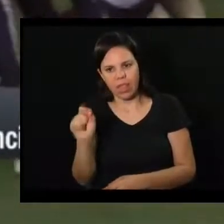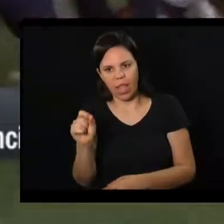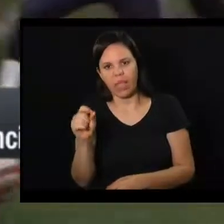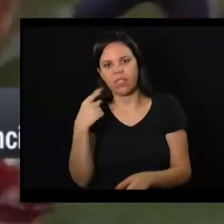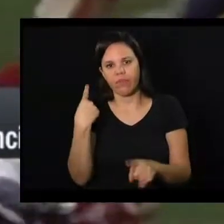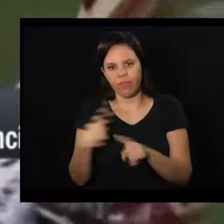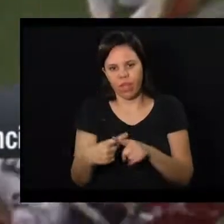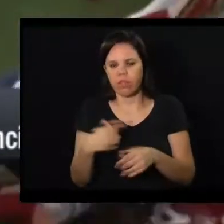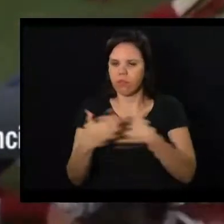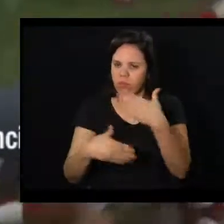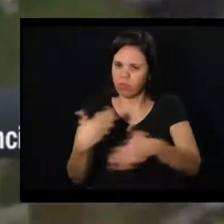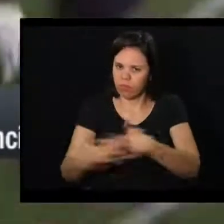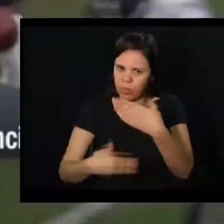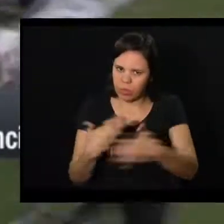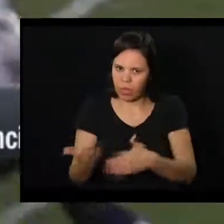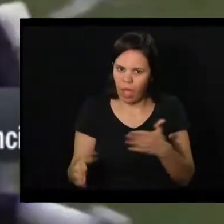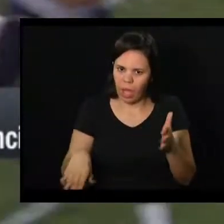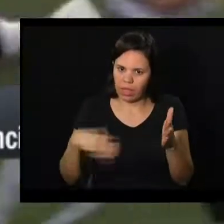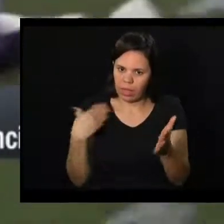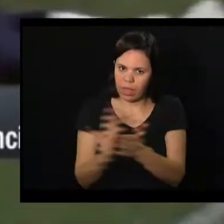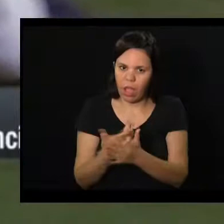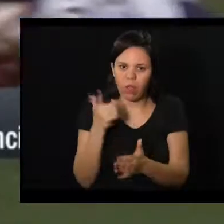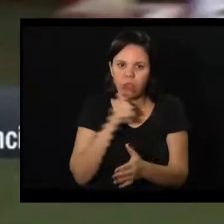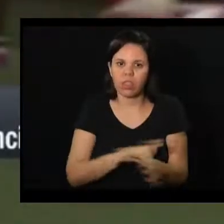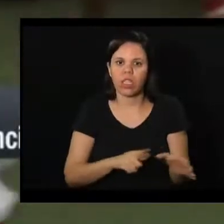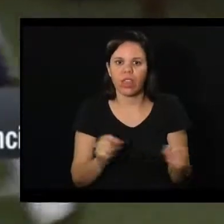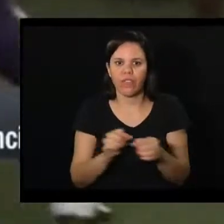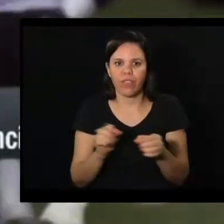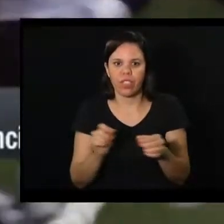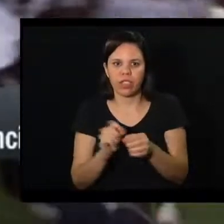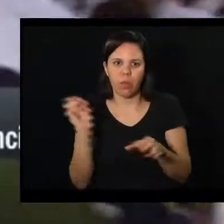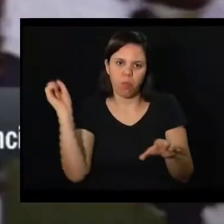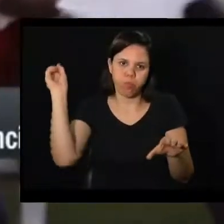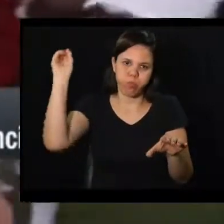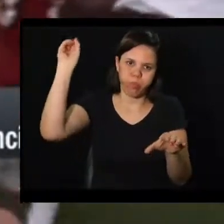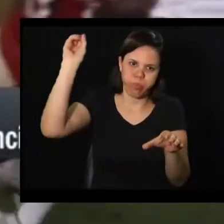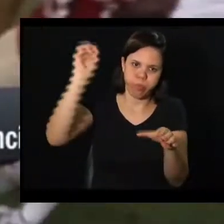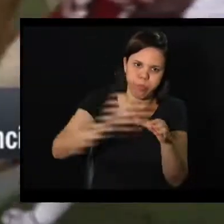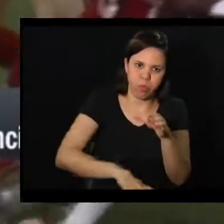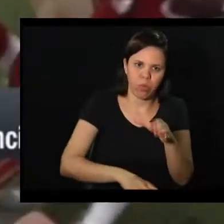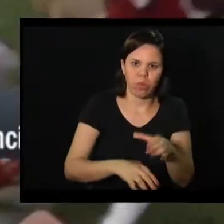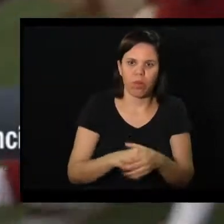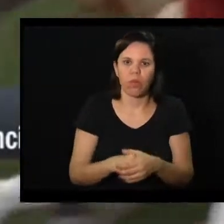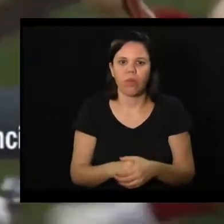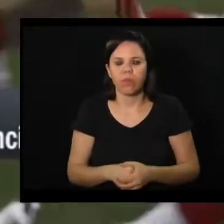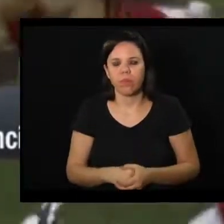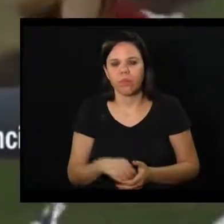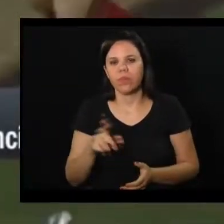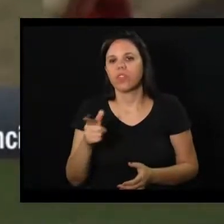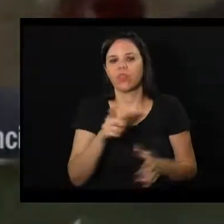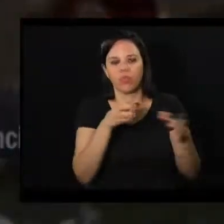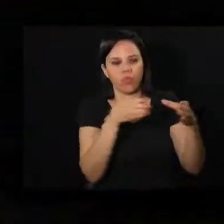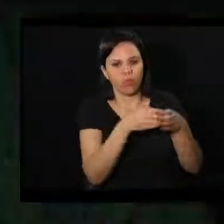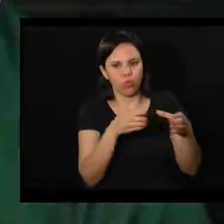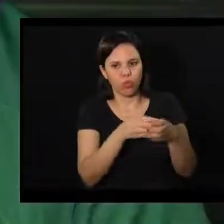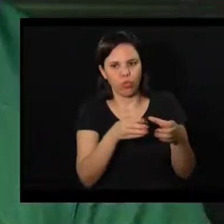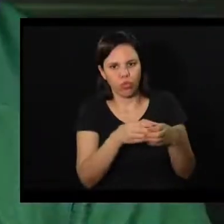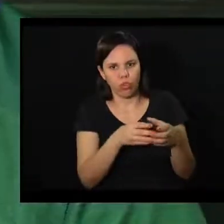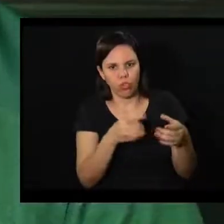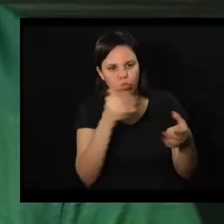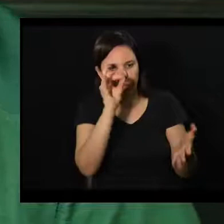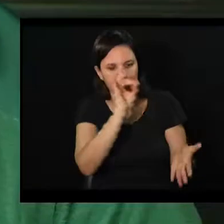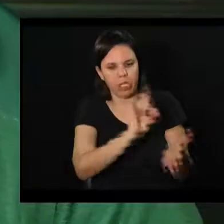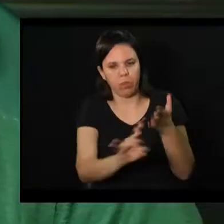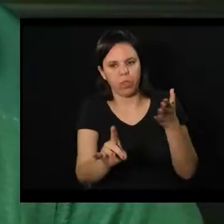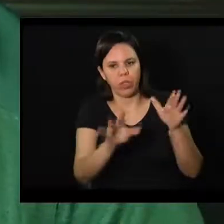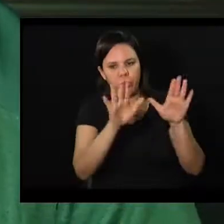e assim por diante até marcar o touchdown. Se não conseguir, o time adversário fica com a bola. Quando você conhece